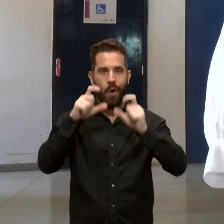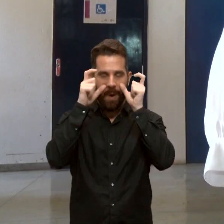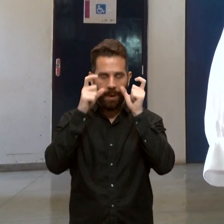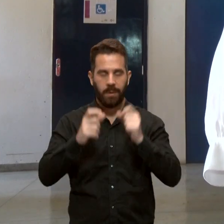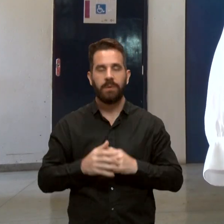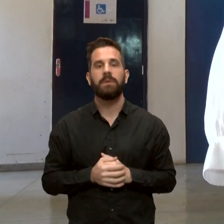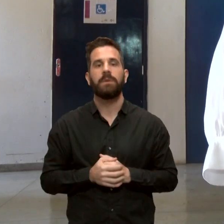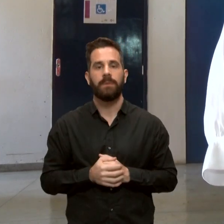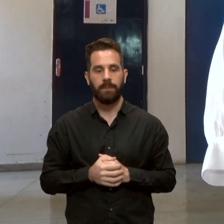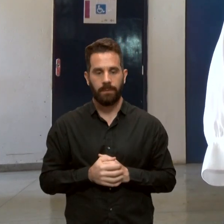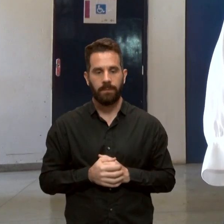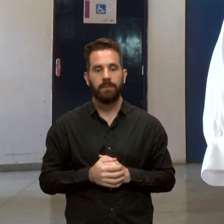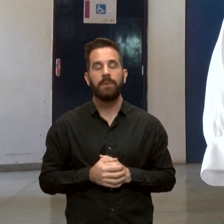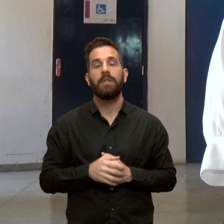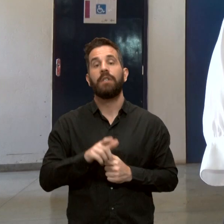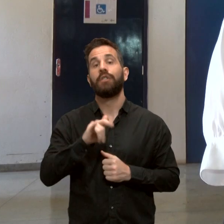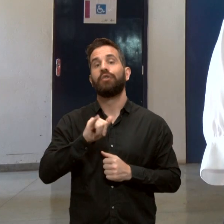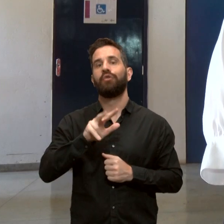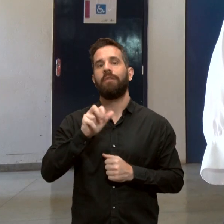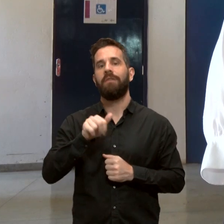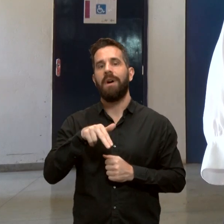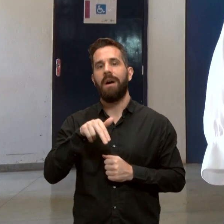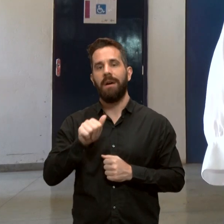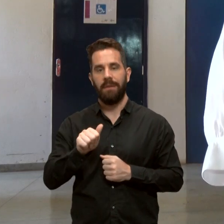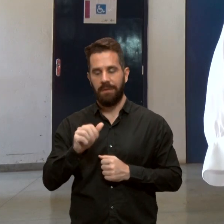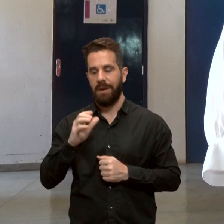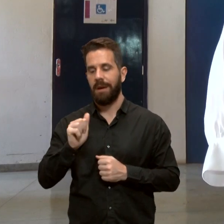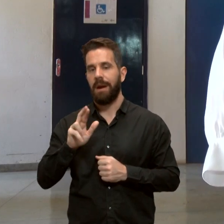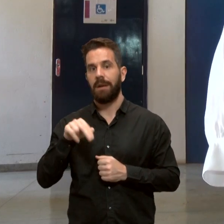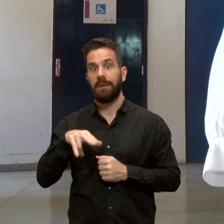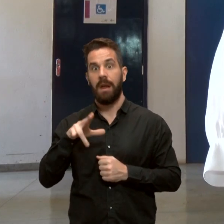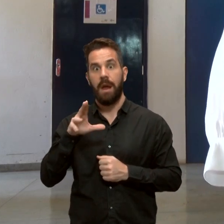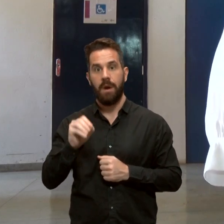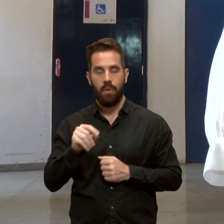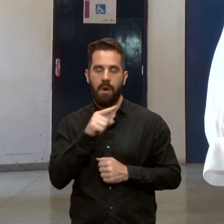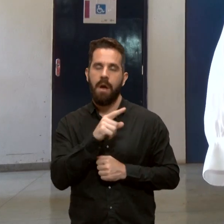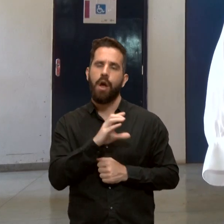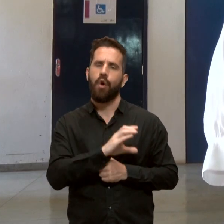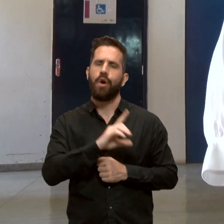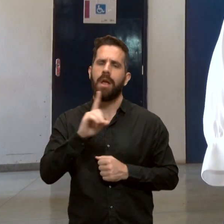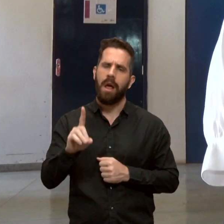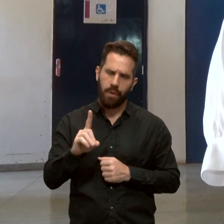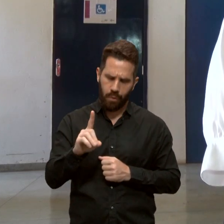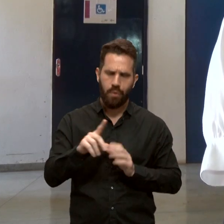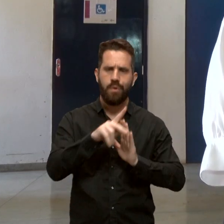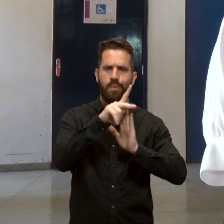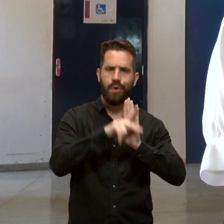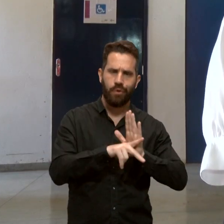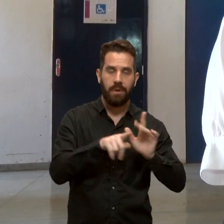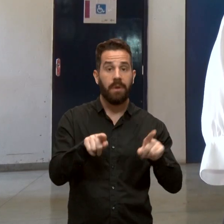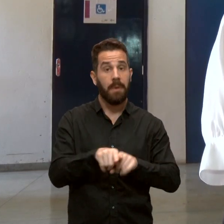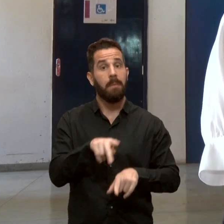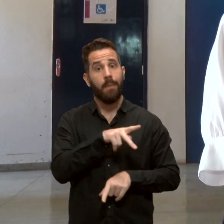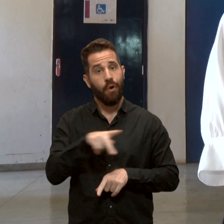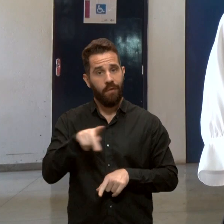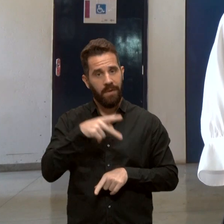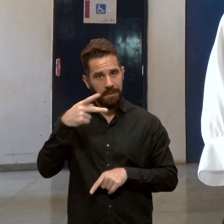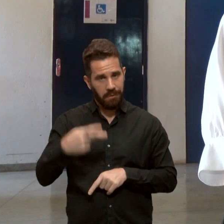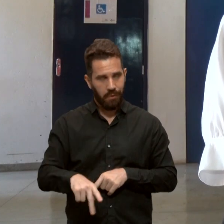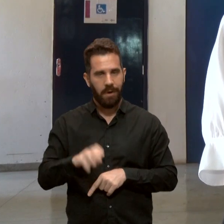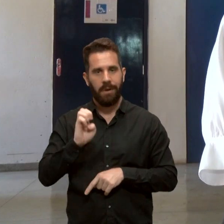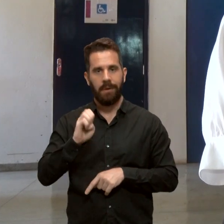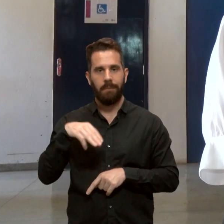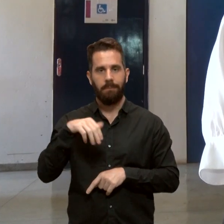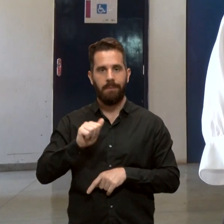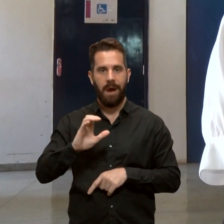comigo está a Giovana Carneiro, ela é coordenadora do projeto e é professora aqui também da EMAC. Ela é uma mulher branca,